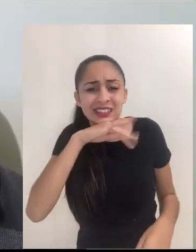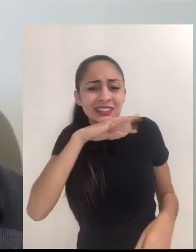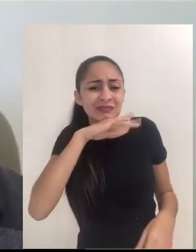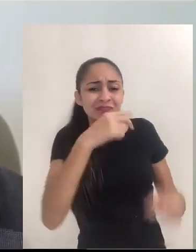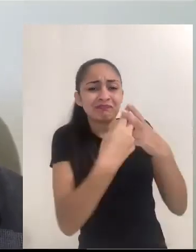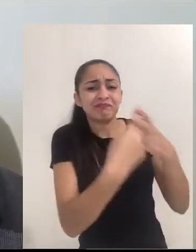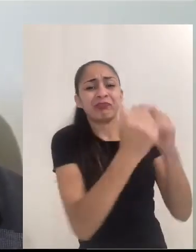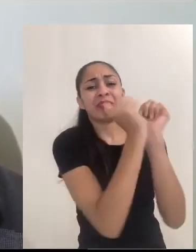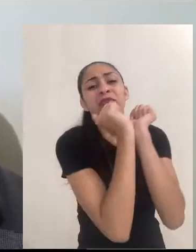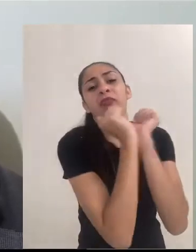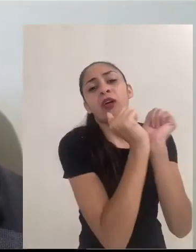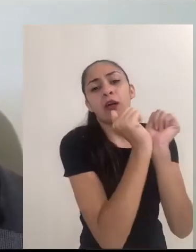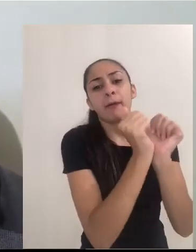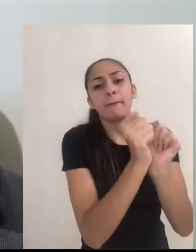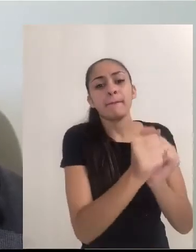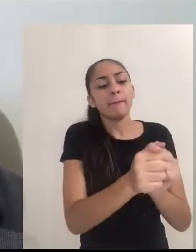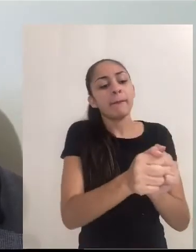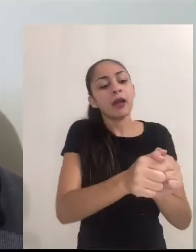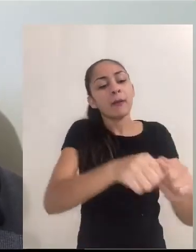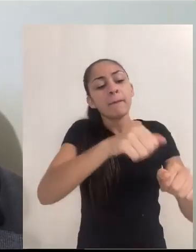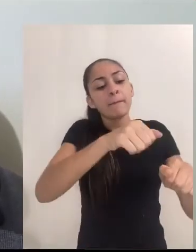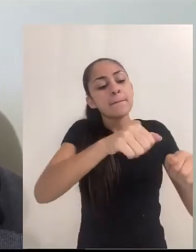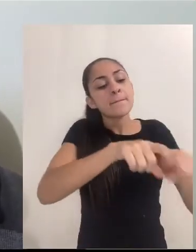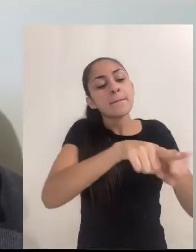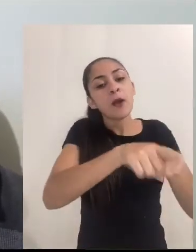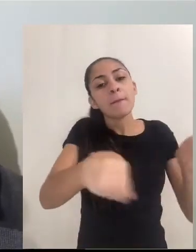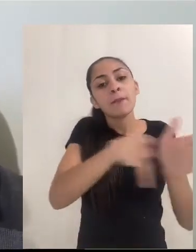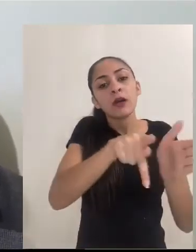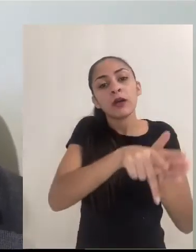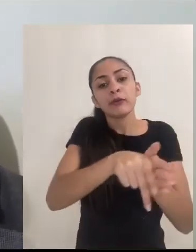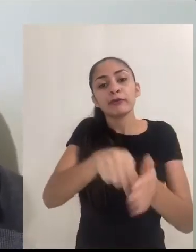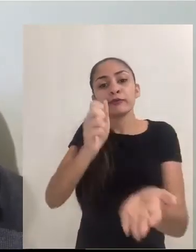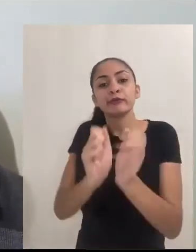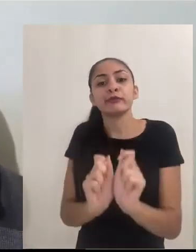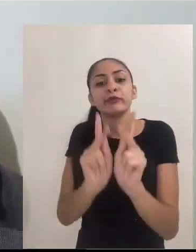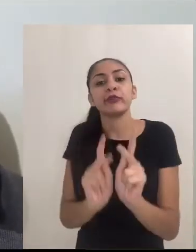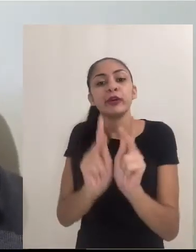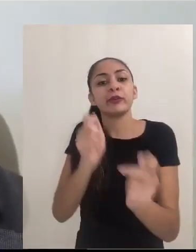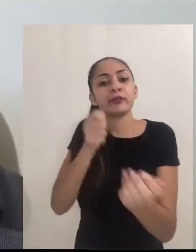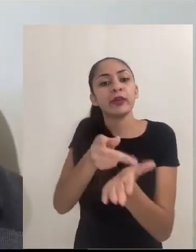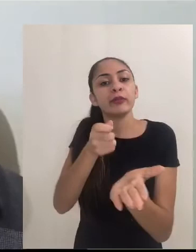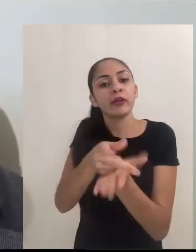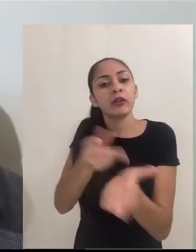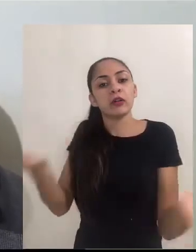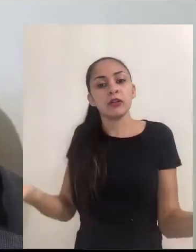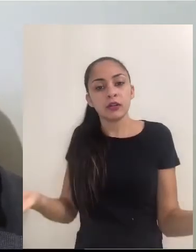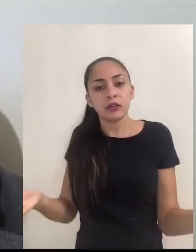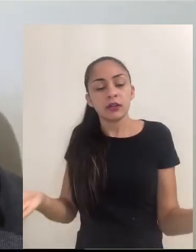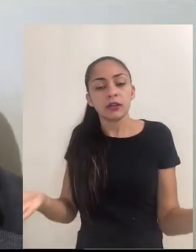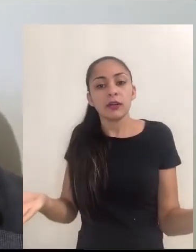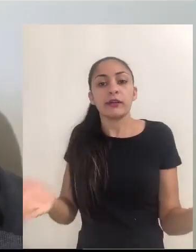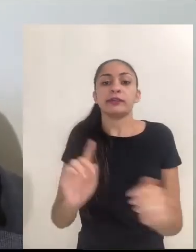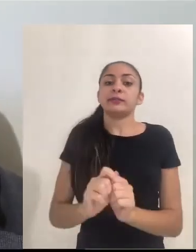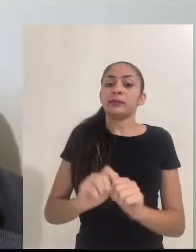e tudo vai bem. Então lá ele estava num momento bom. Então vem a mulher de Potifar, tenta agarrá-lo dá toda